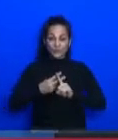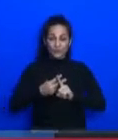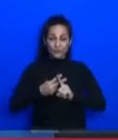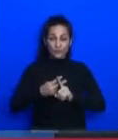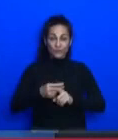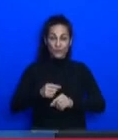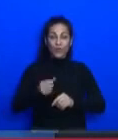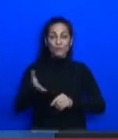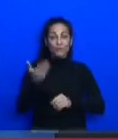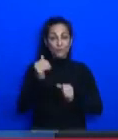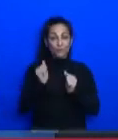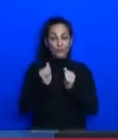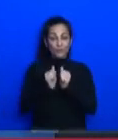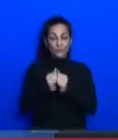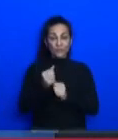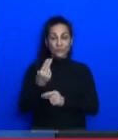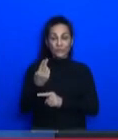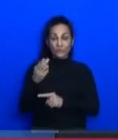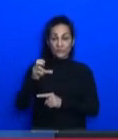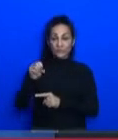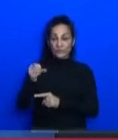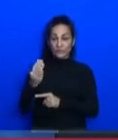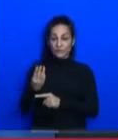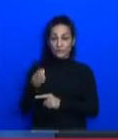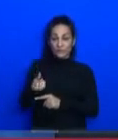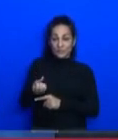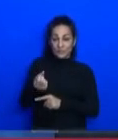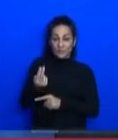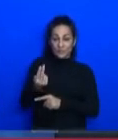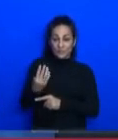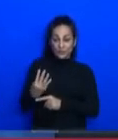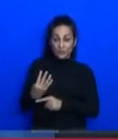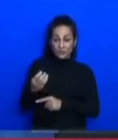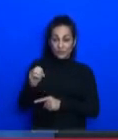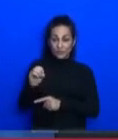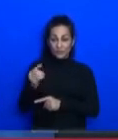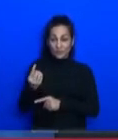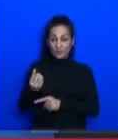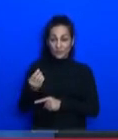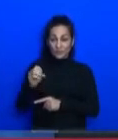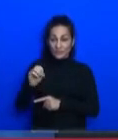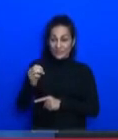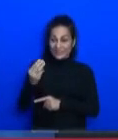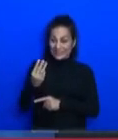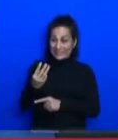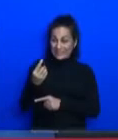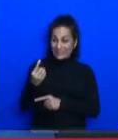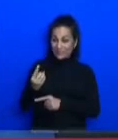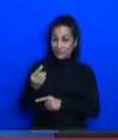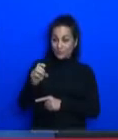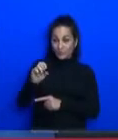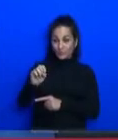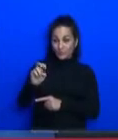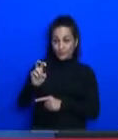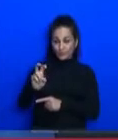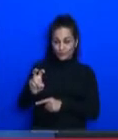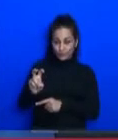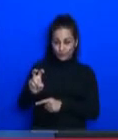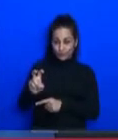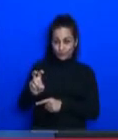Sena. Confira comigo. 29, 36, 24, 01, 31